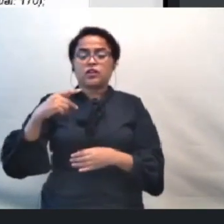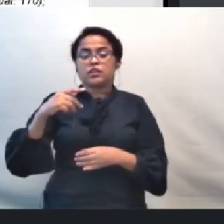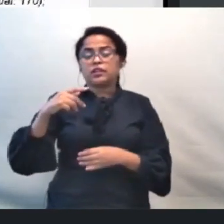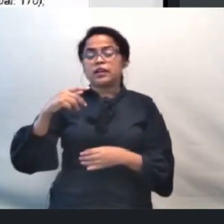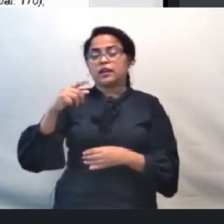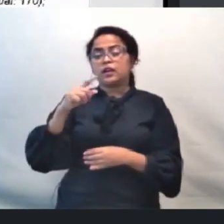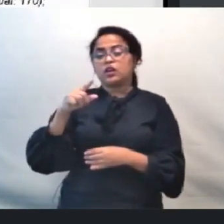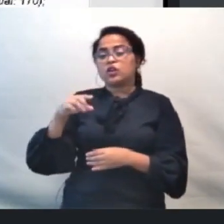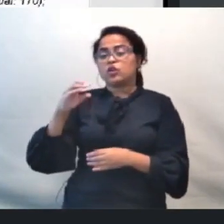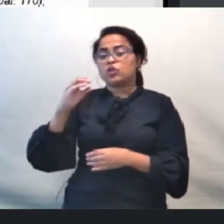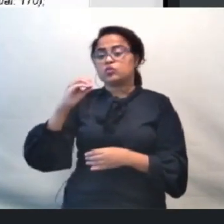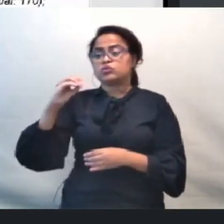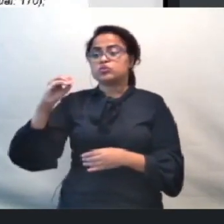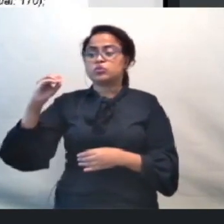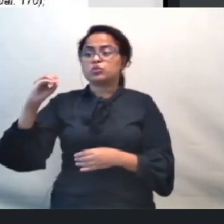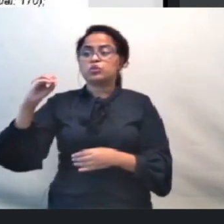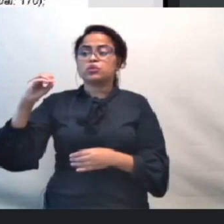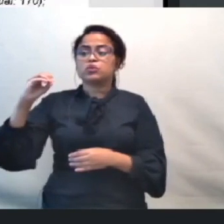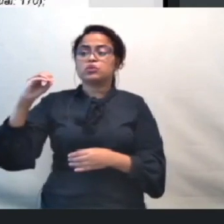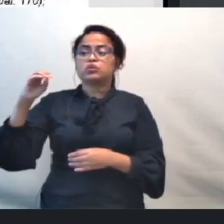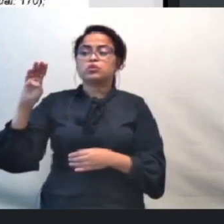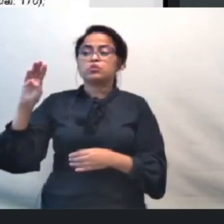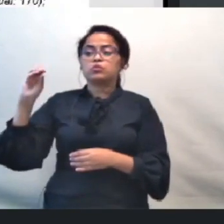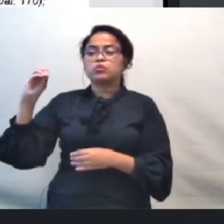de Parques Zoobotânicos.